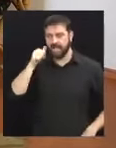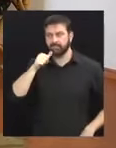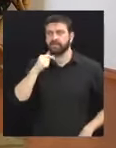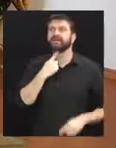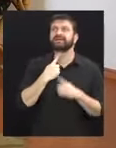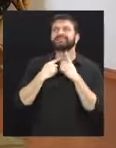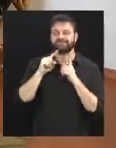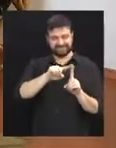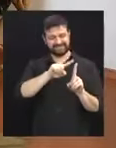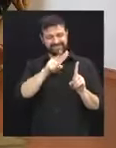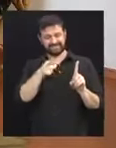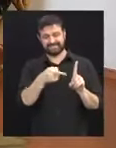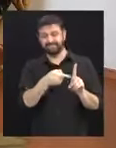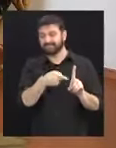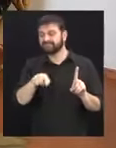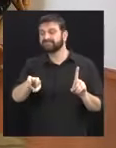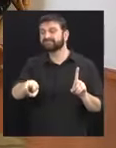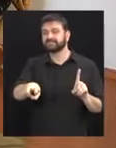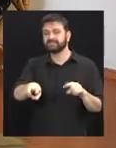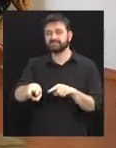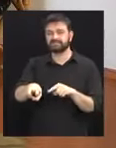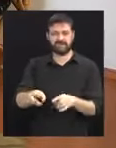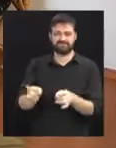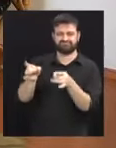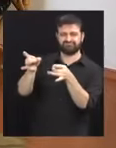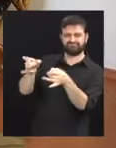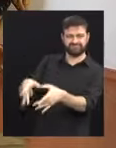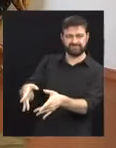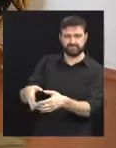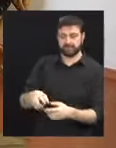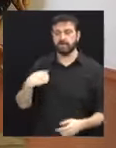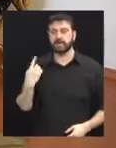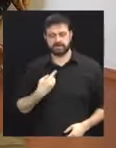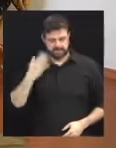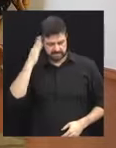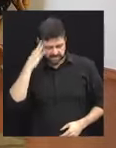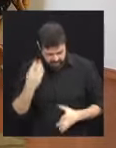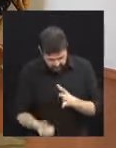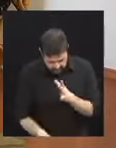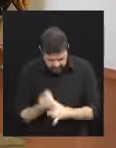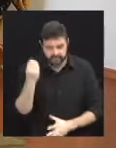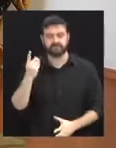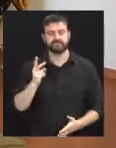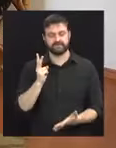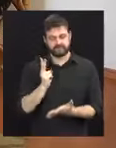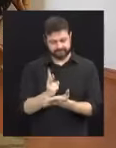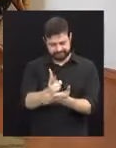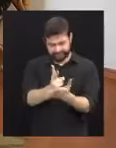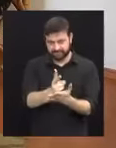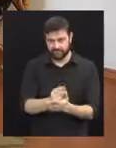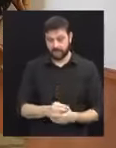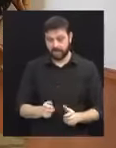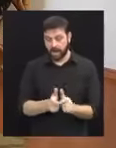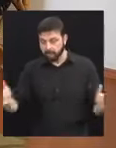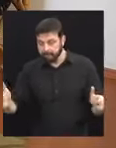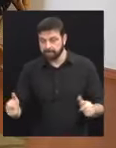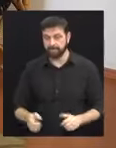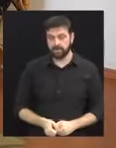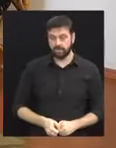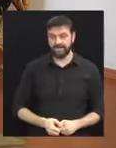um filho e às vezes o animal aí já não tem mais espaço. Nós pegamos muitos casos assim e a maioria são animais de